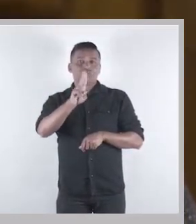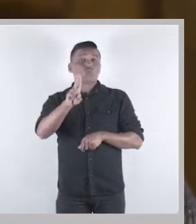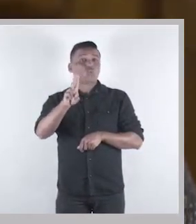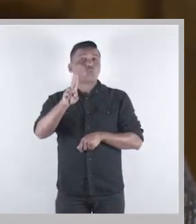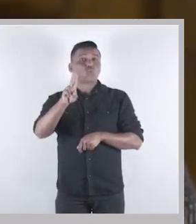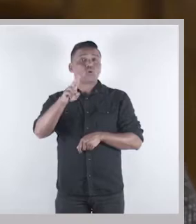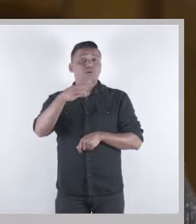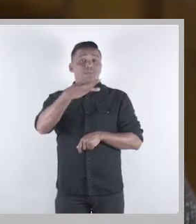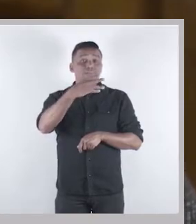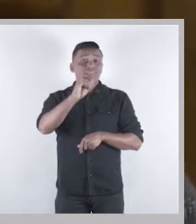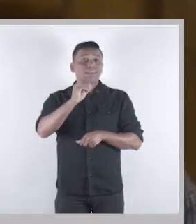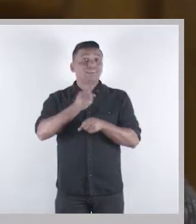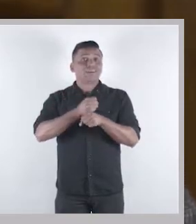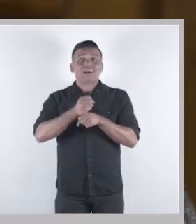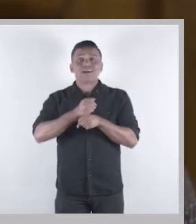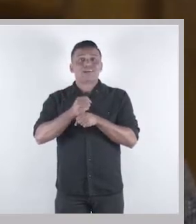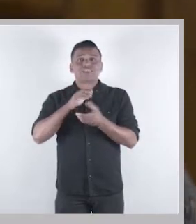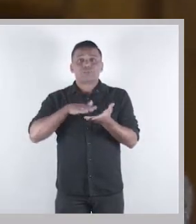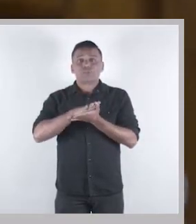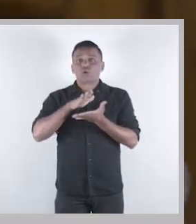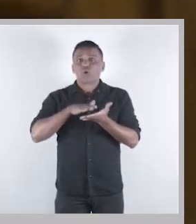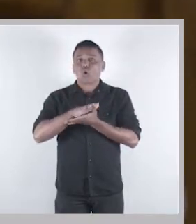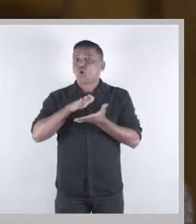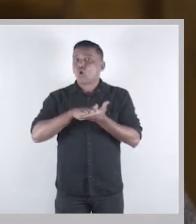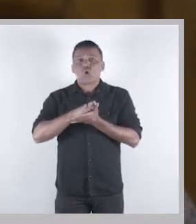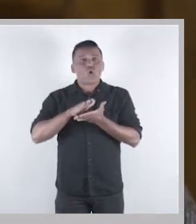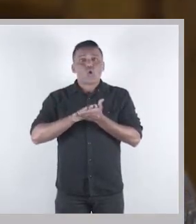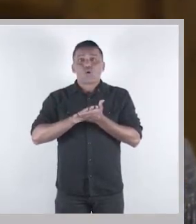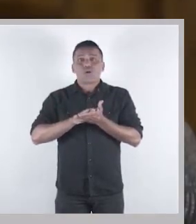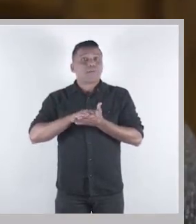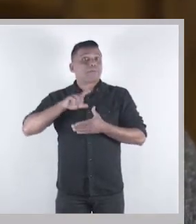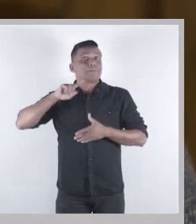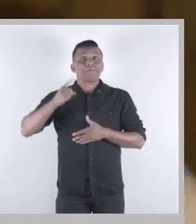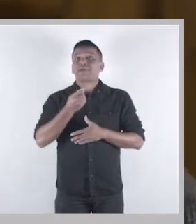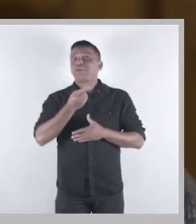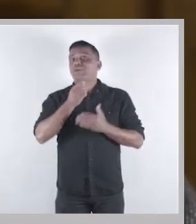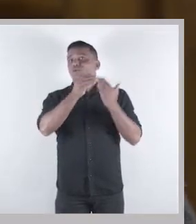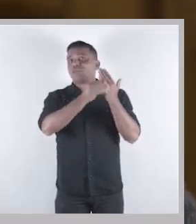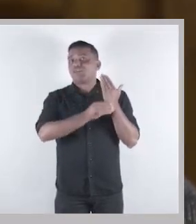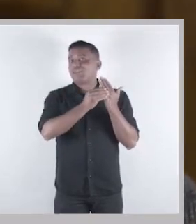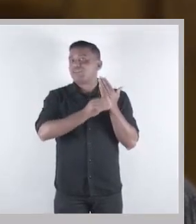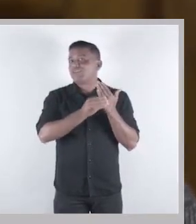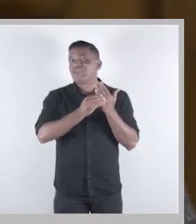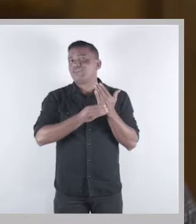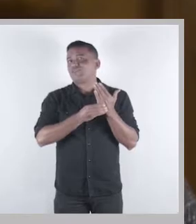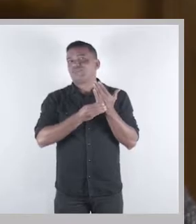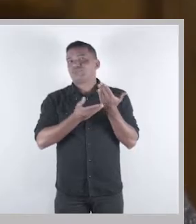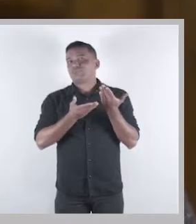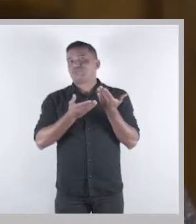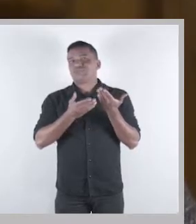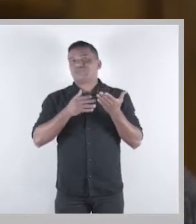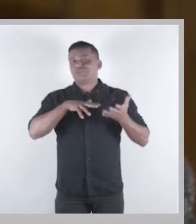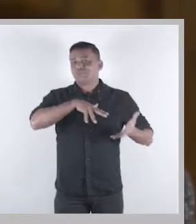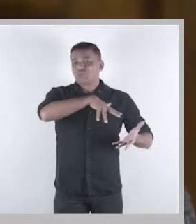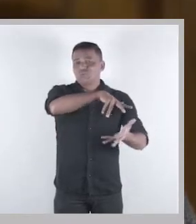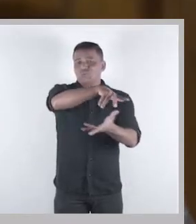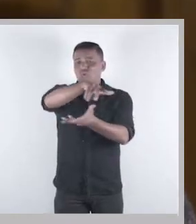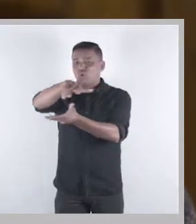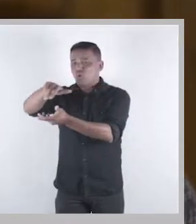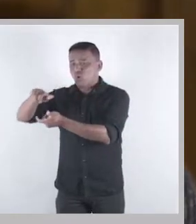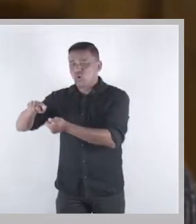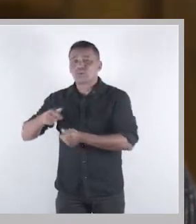de autores brasileiros em editoras do mundo inteiro né da Inglaterra da França da Espanha na